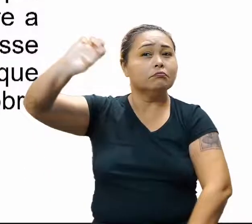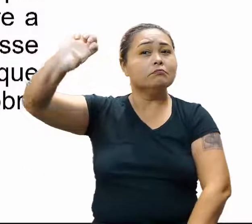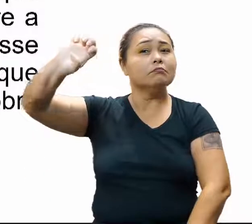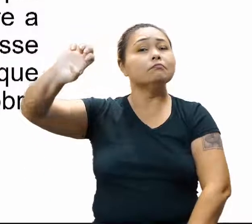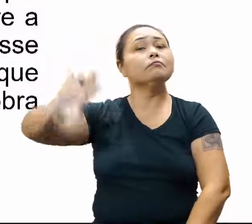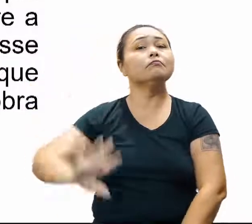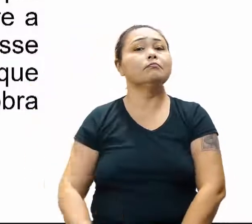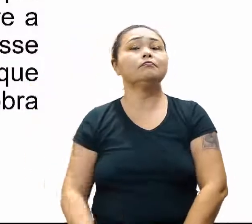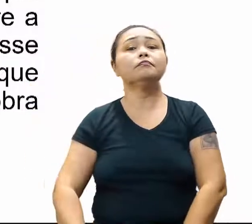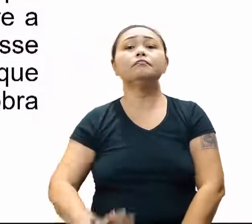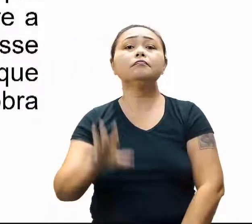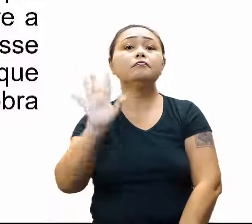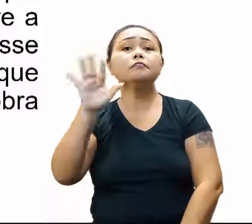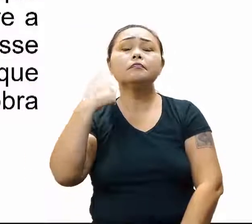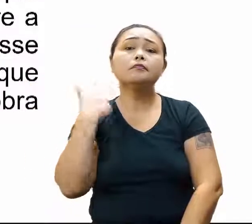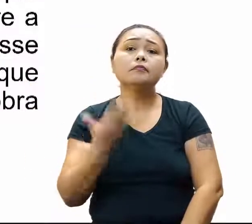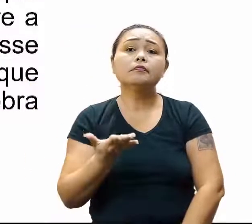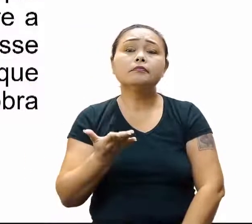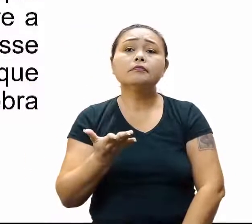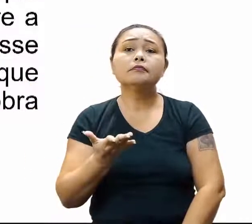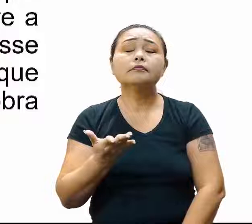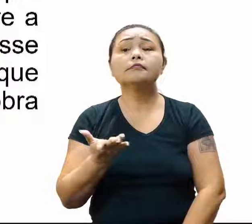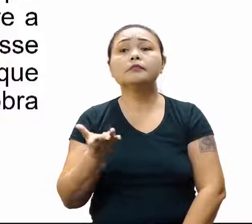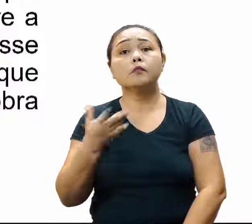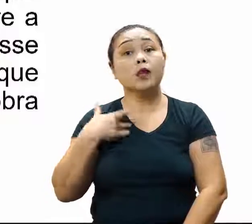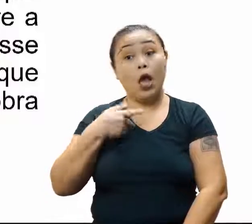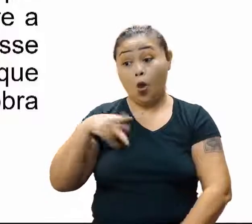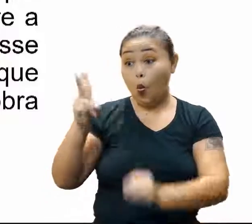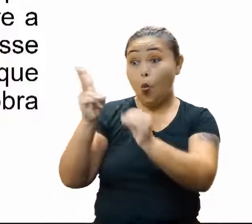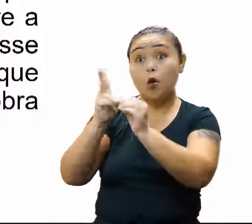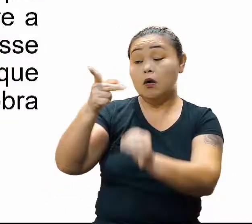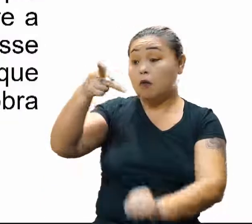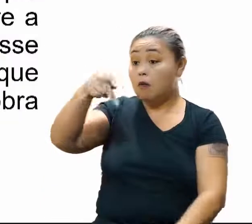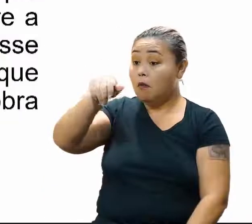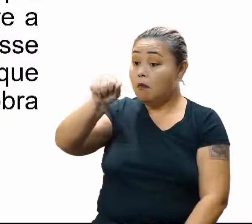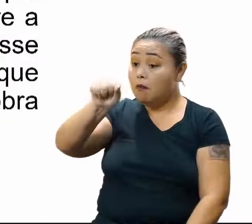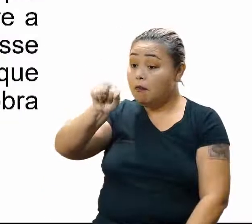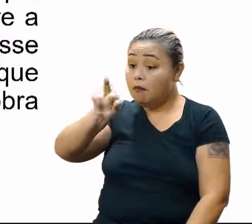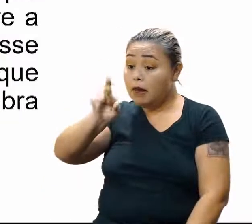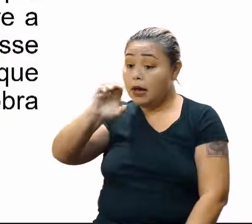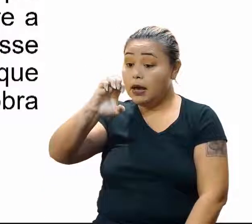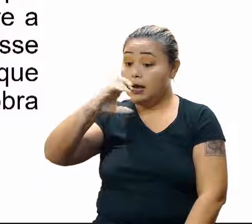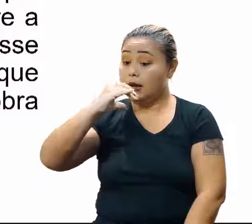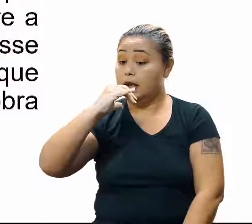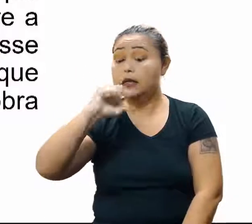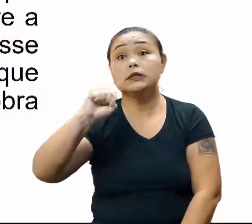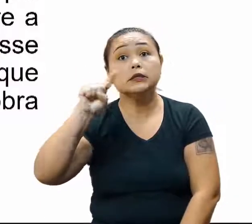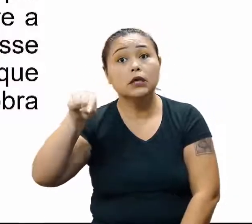Tá? Tanto os índios parecis, eles irão trabalhar com os europeus,